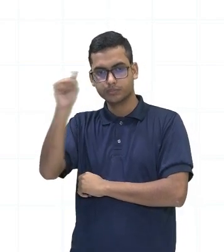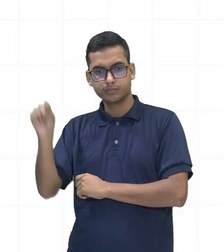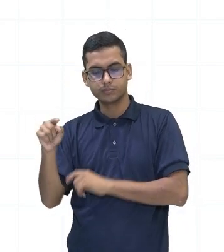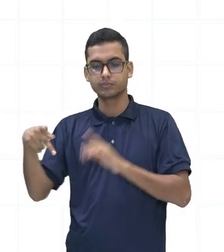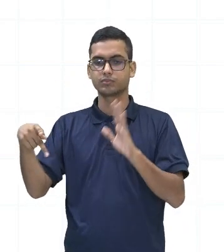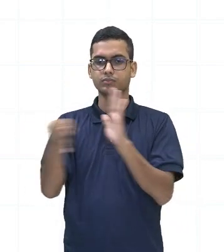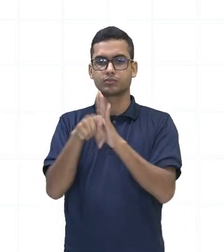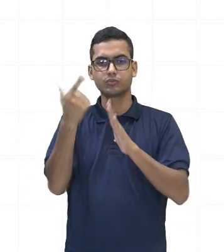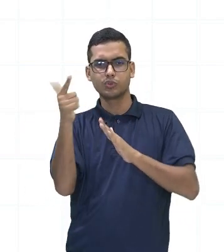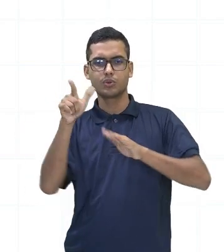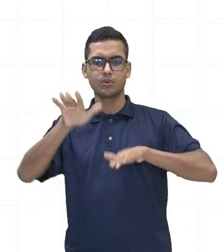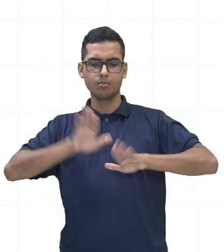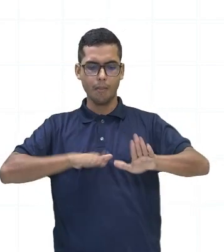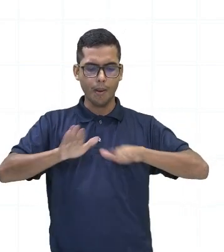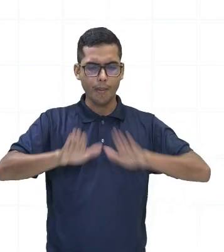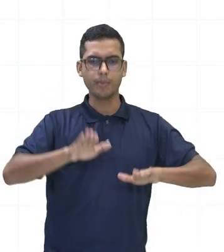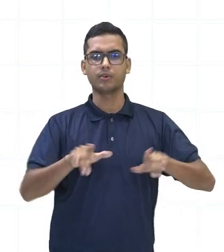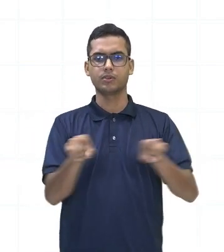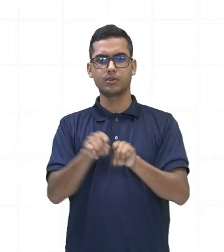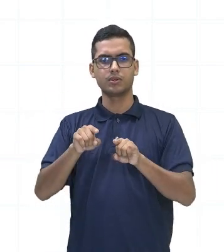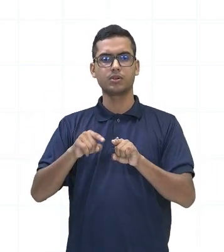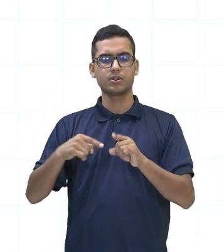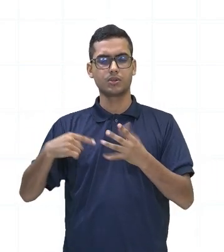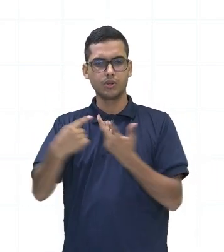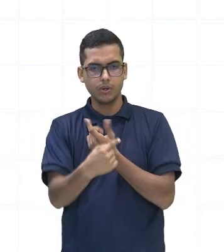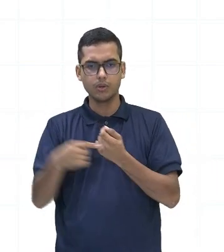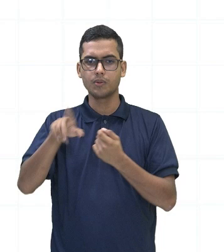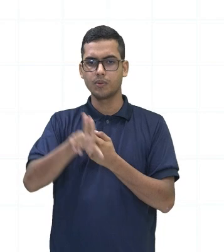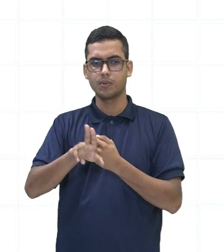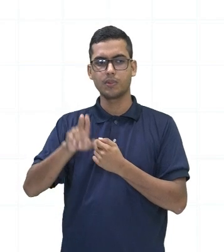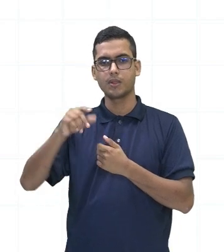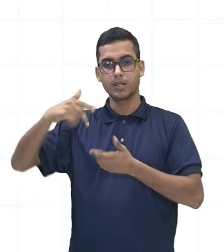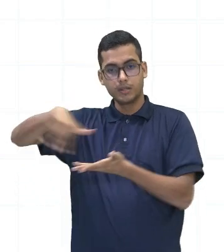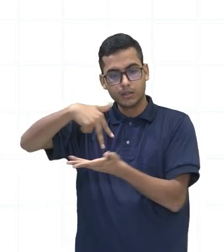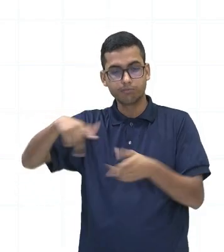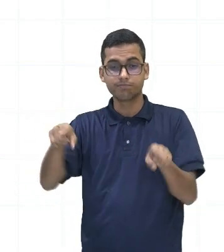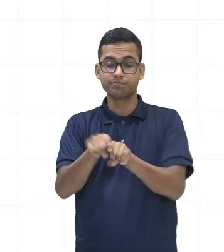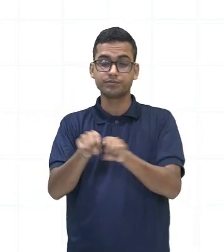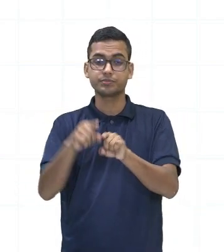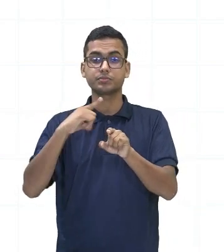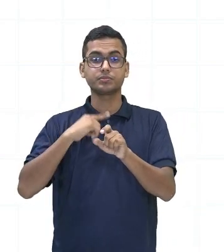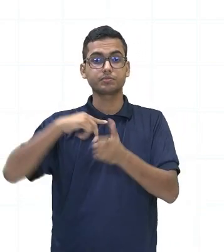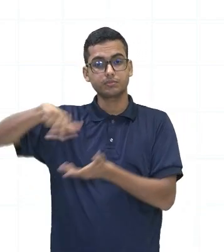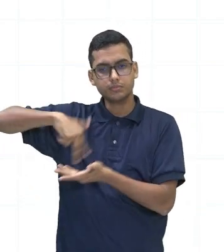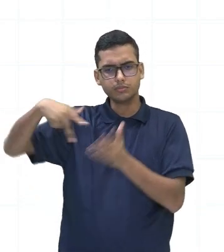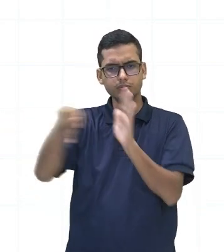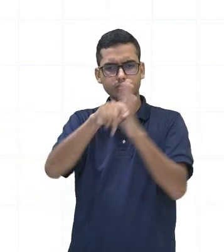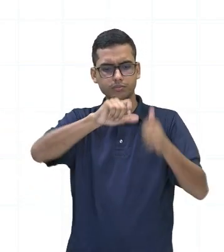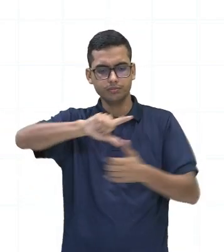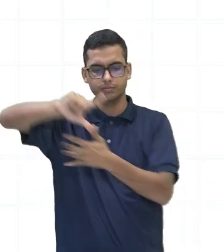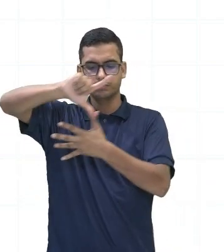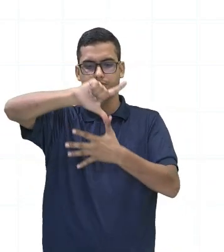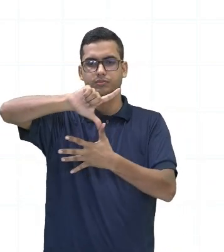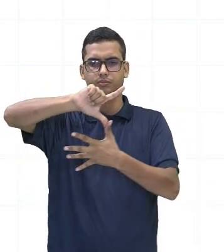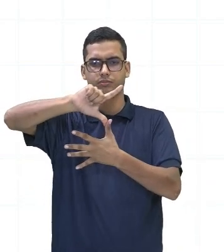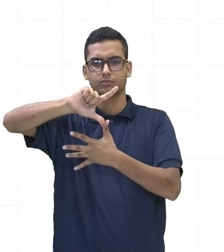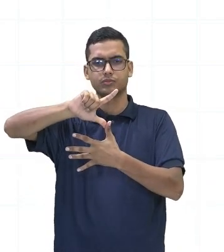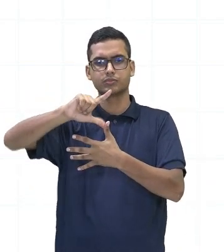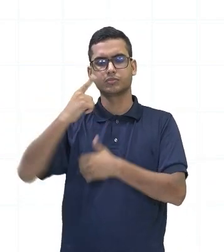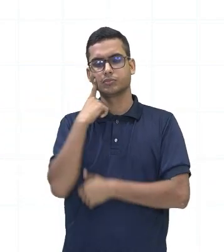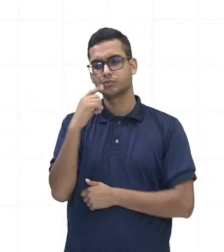o Broadway dance, e por fim, as danças latinas, que a gente vai ter aí a salsa,